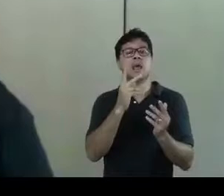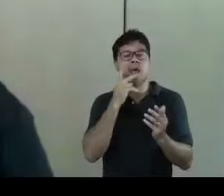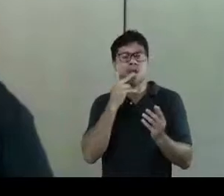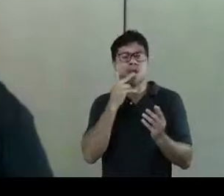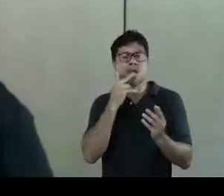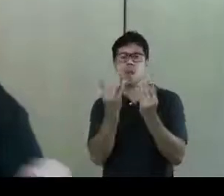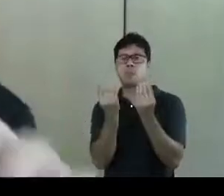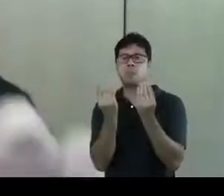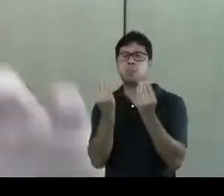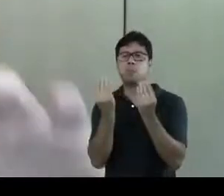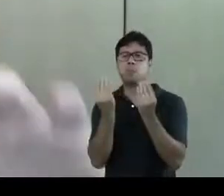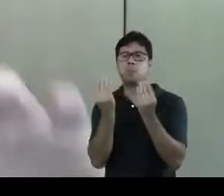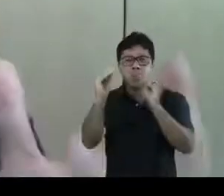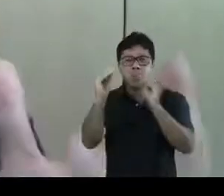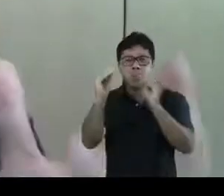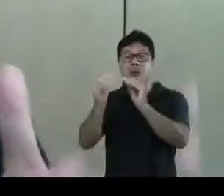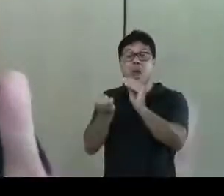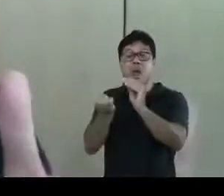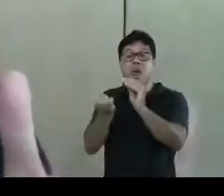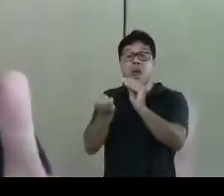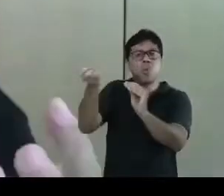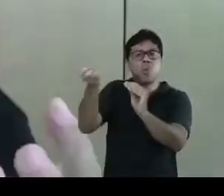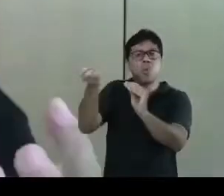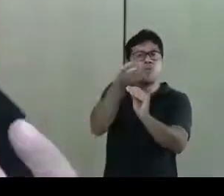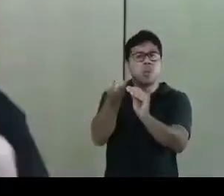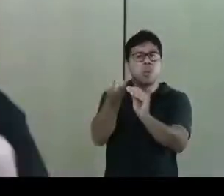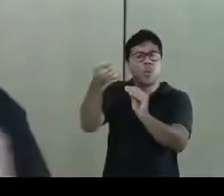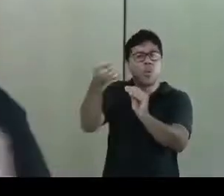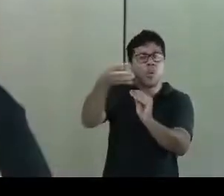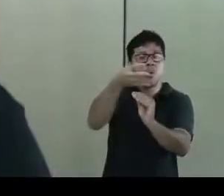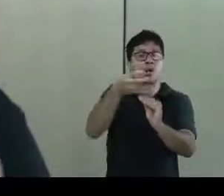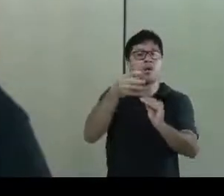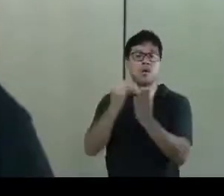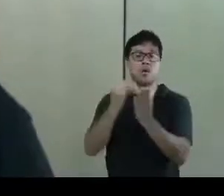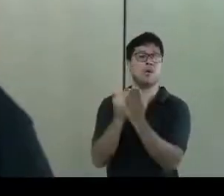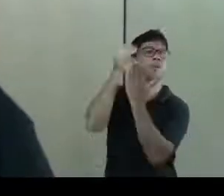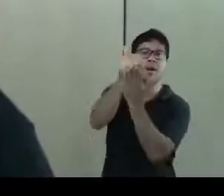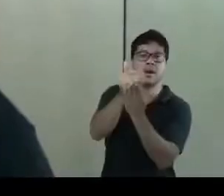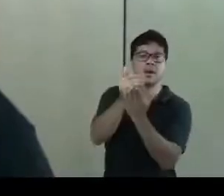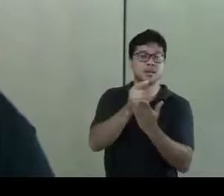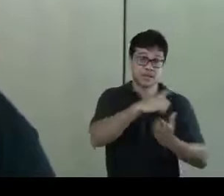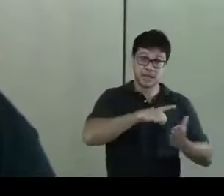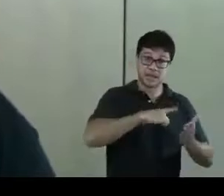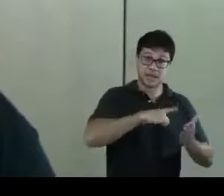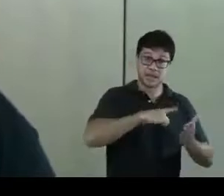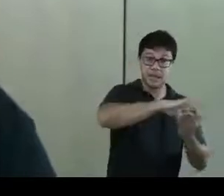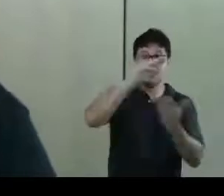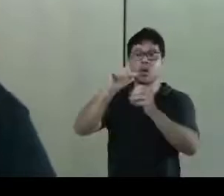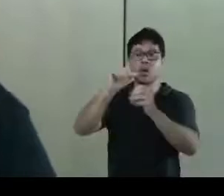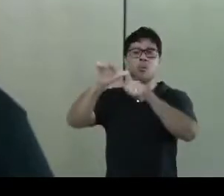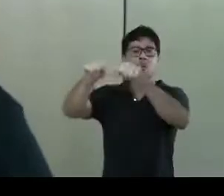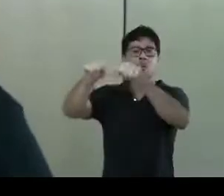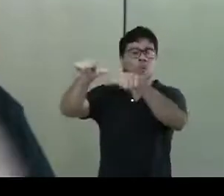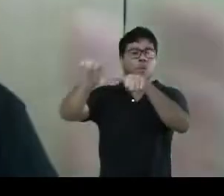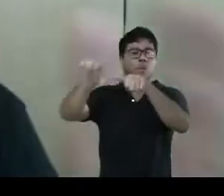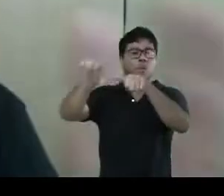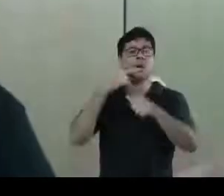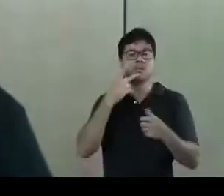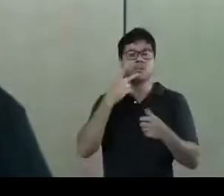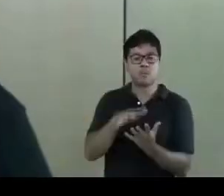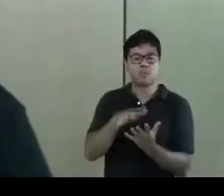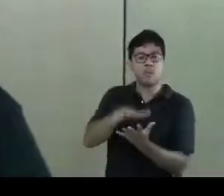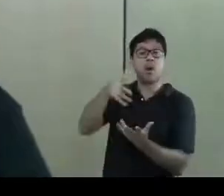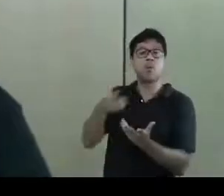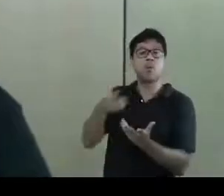de bricolagem, produzir algo para além daquilo que já foi produzido, trabalhando